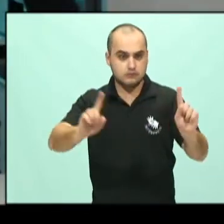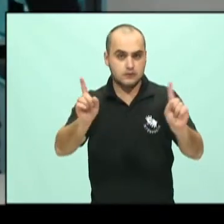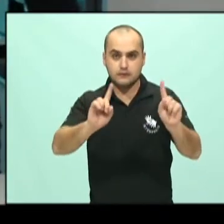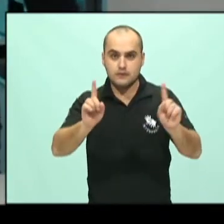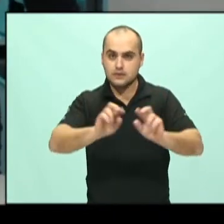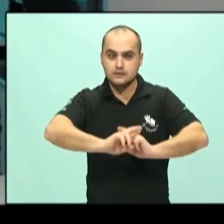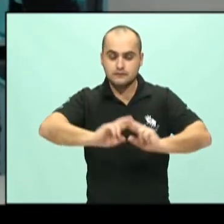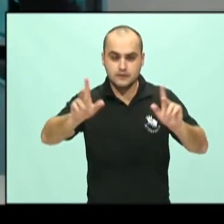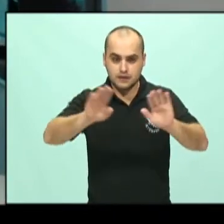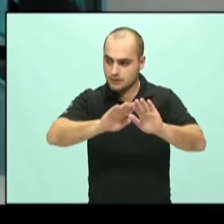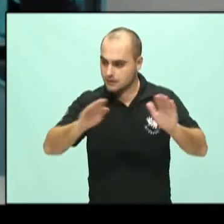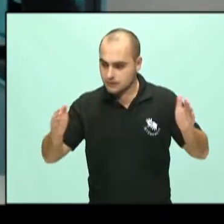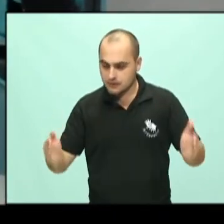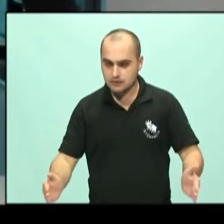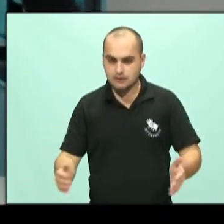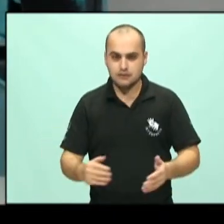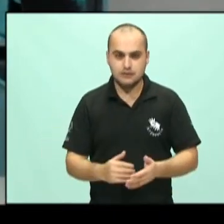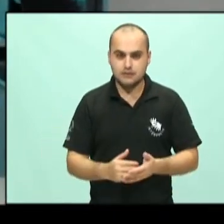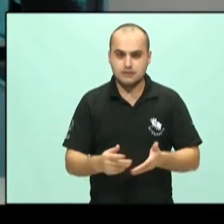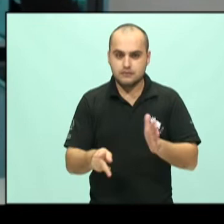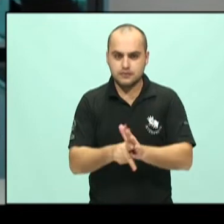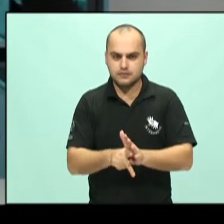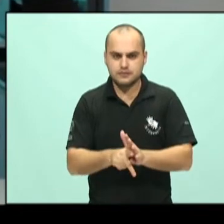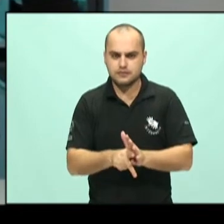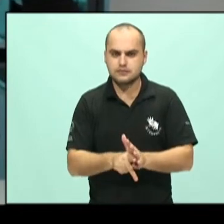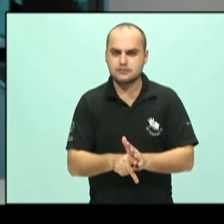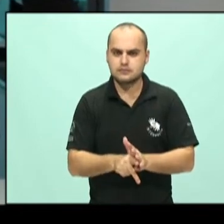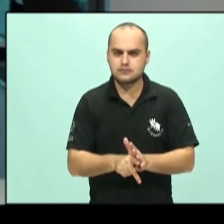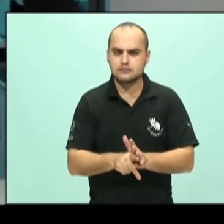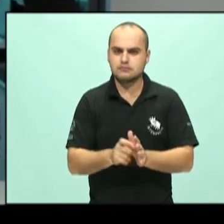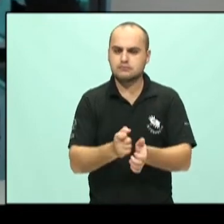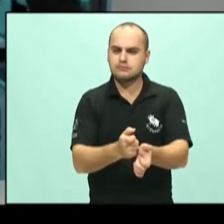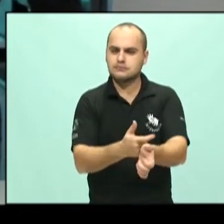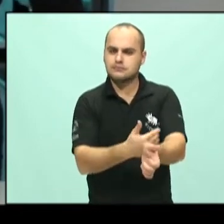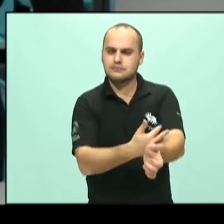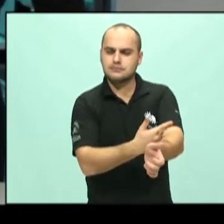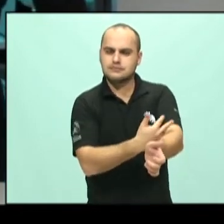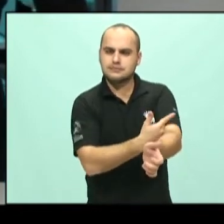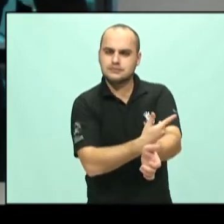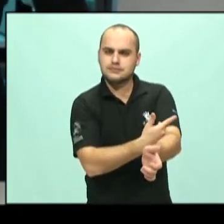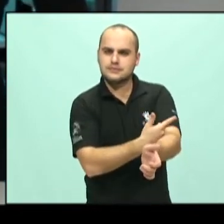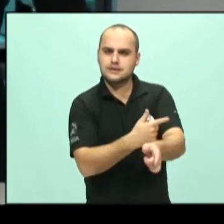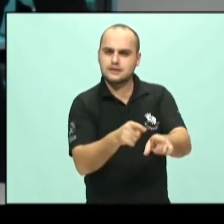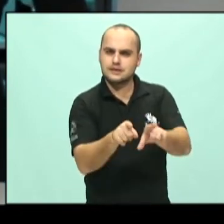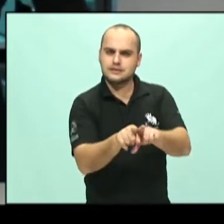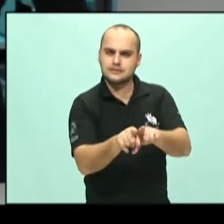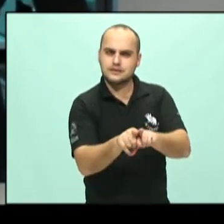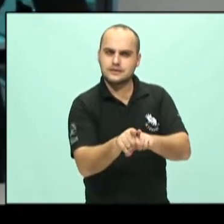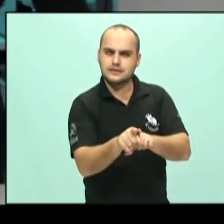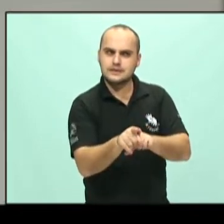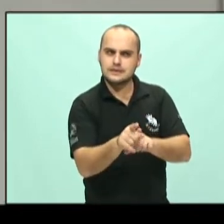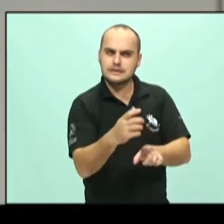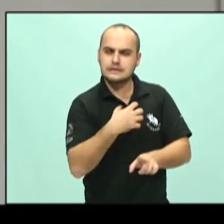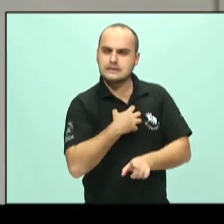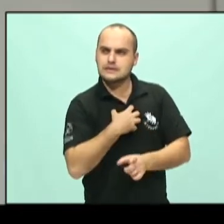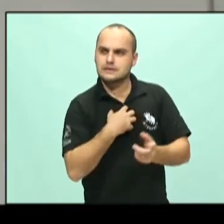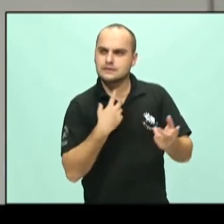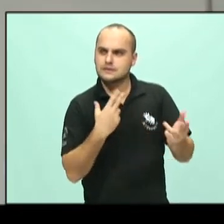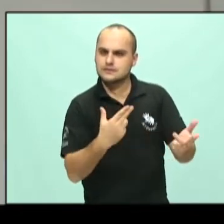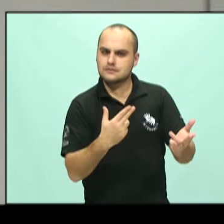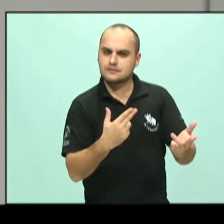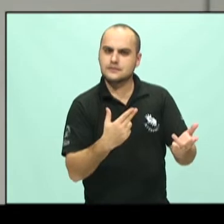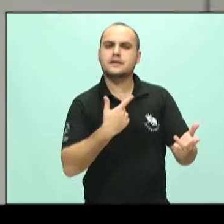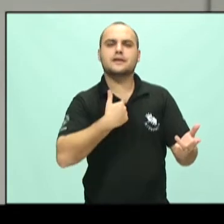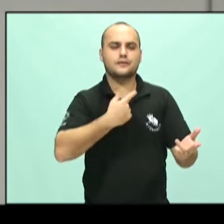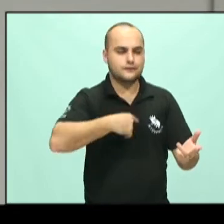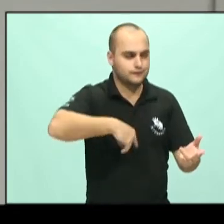aqui. Inclusive, o sentimento e o pressentimento continuam o mesmo. De que eu vou